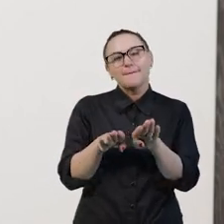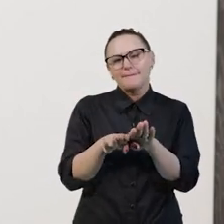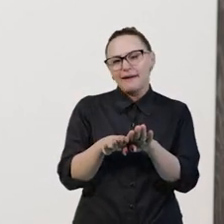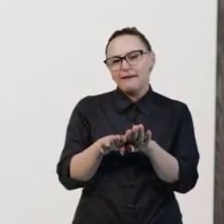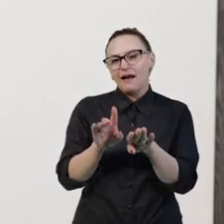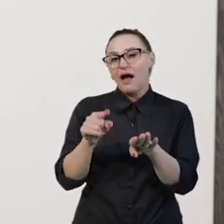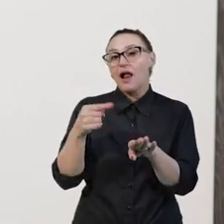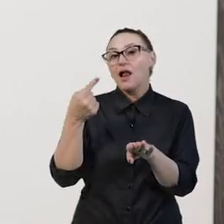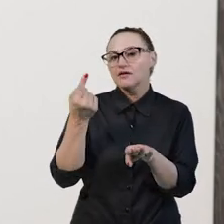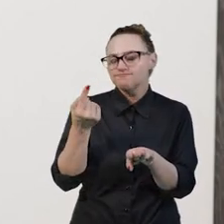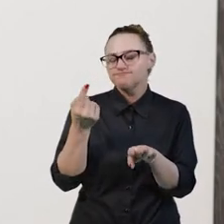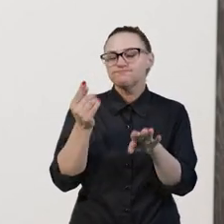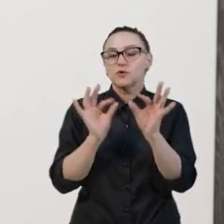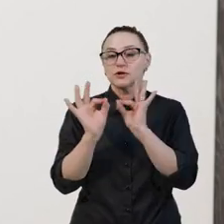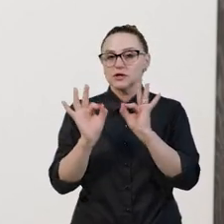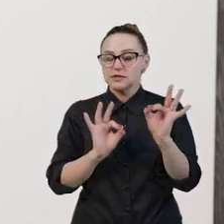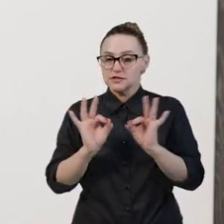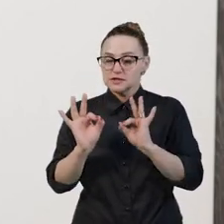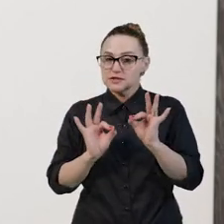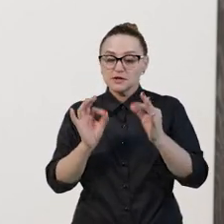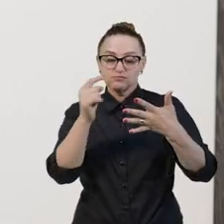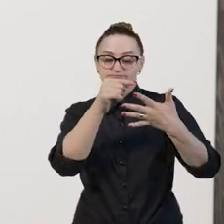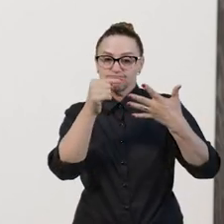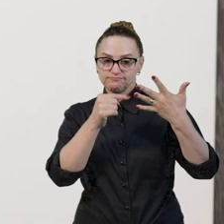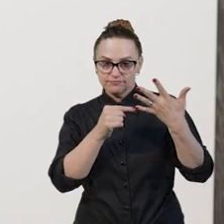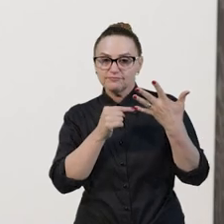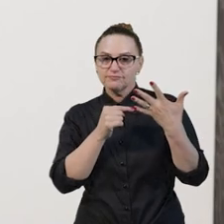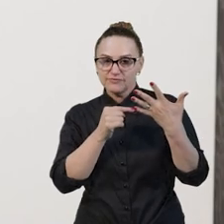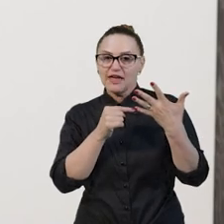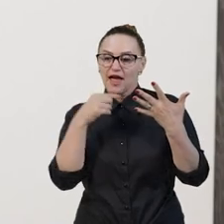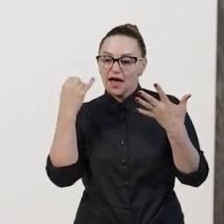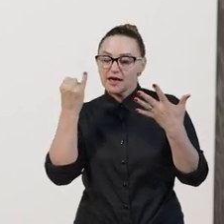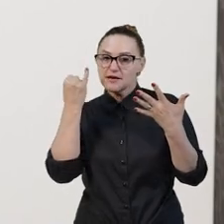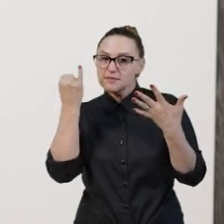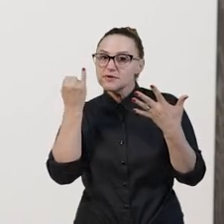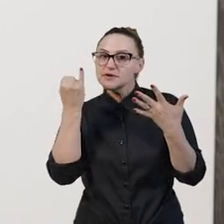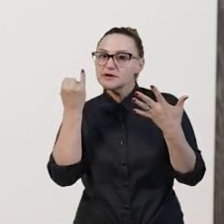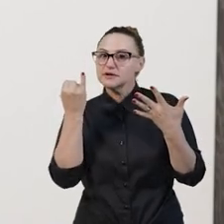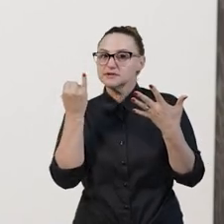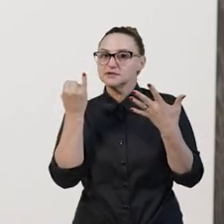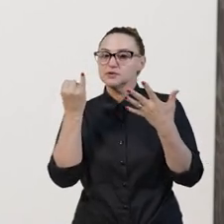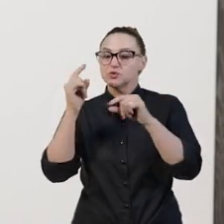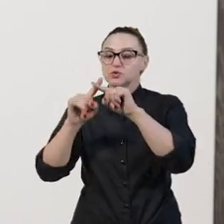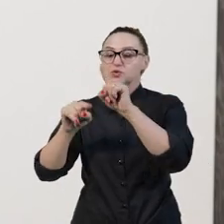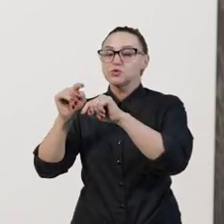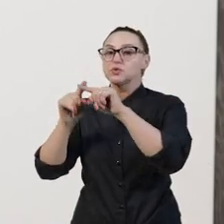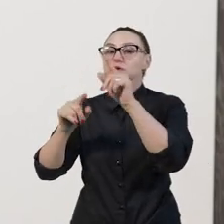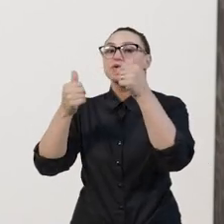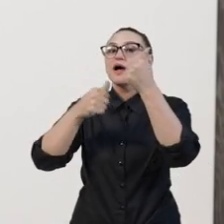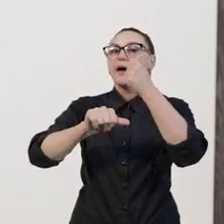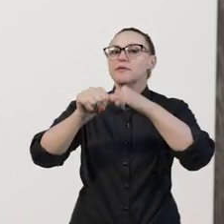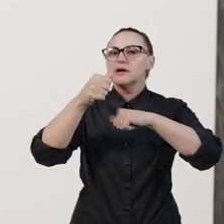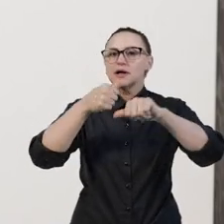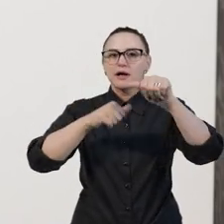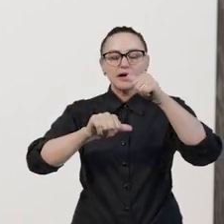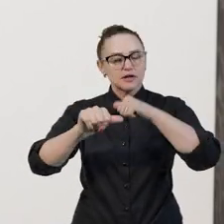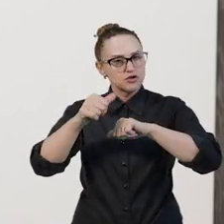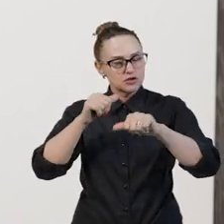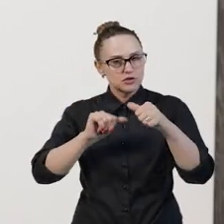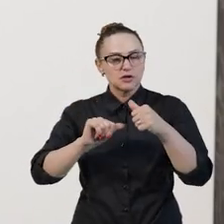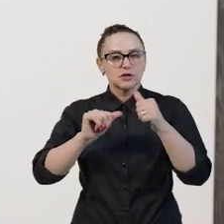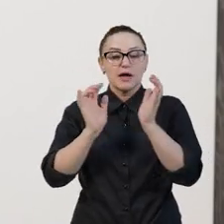nossas unidades de autoest estudo é importante eu mencionar sobre os instrumentos avaliativos que serão basicamente